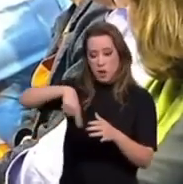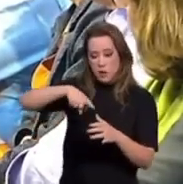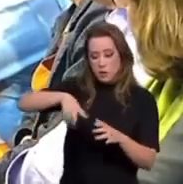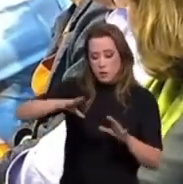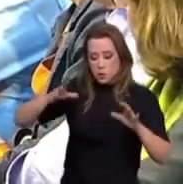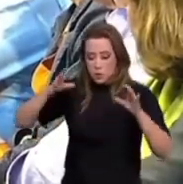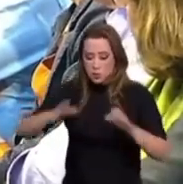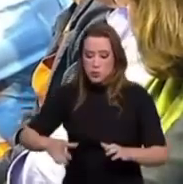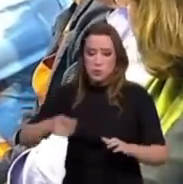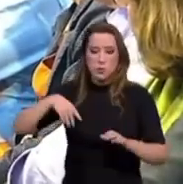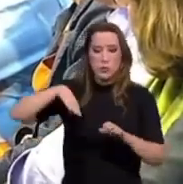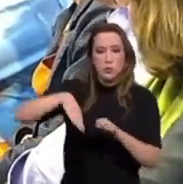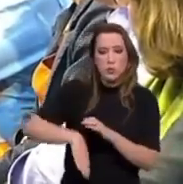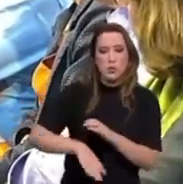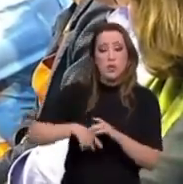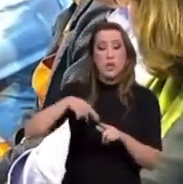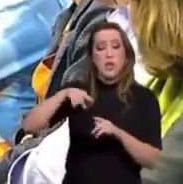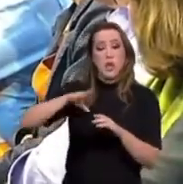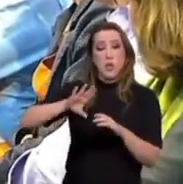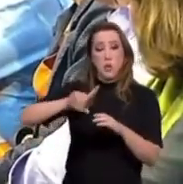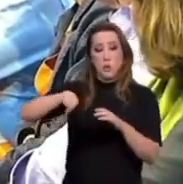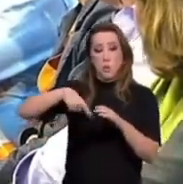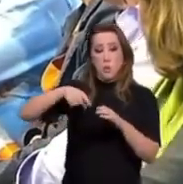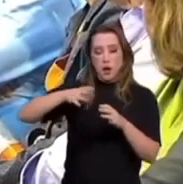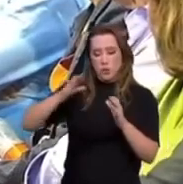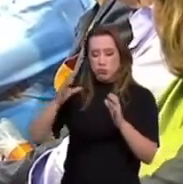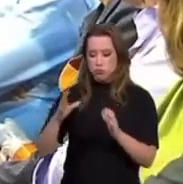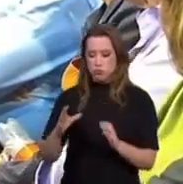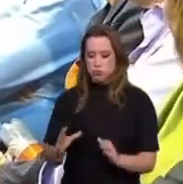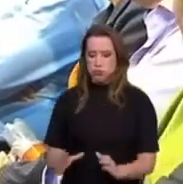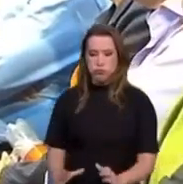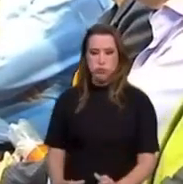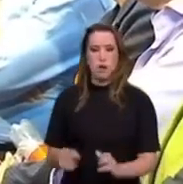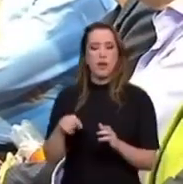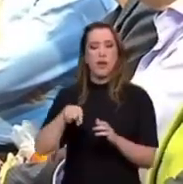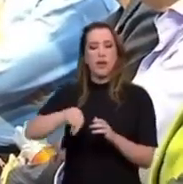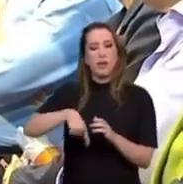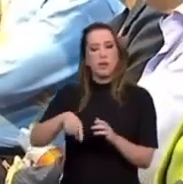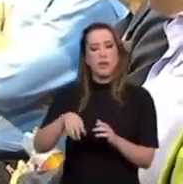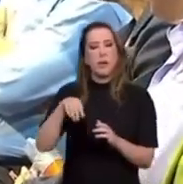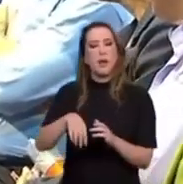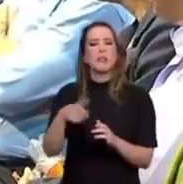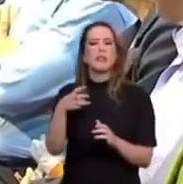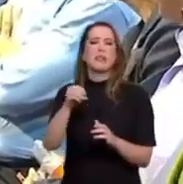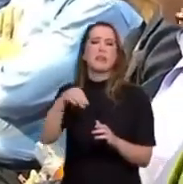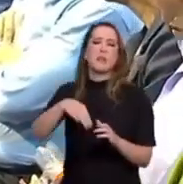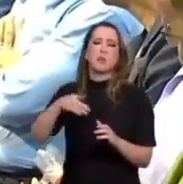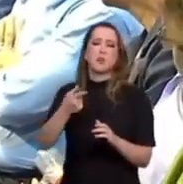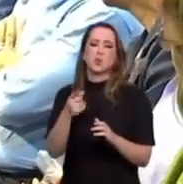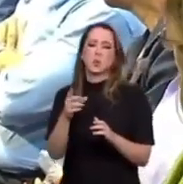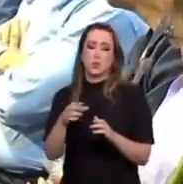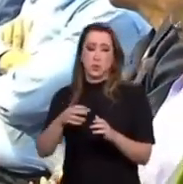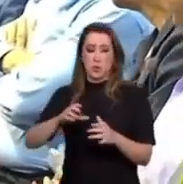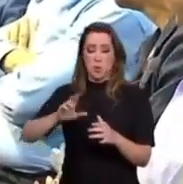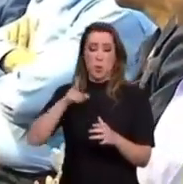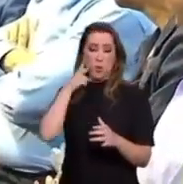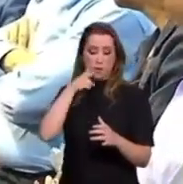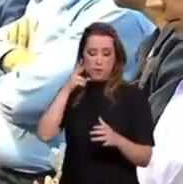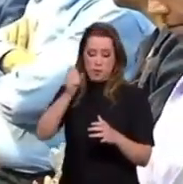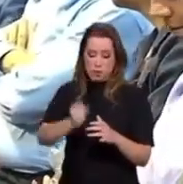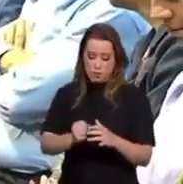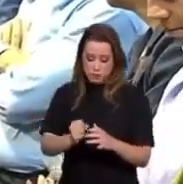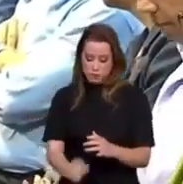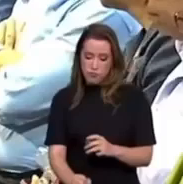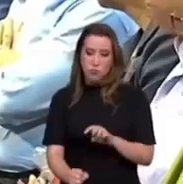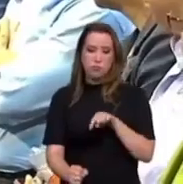balde, descia no fundo do poço, esperava uma meia hora, subia com o balde e